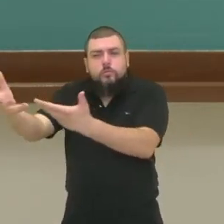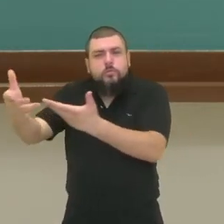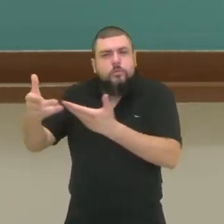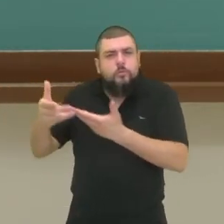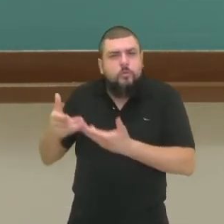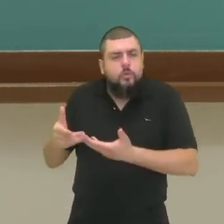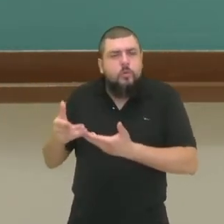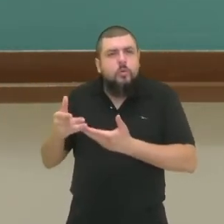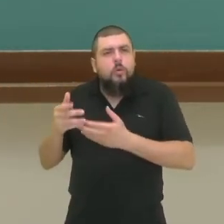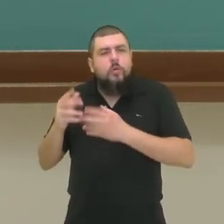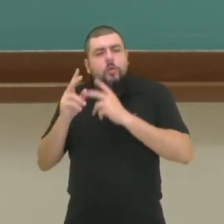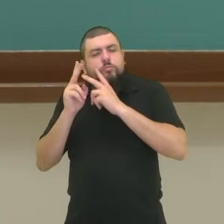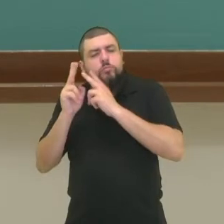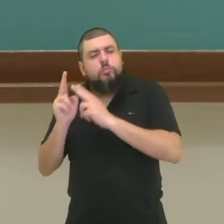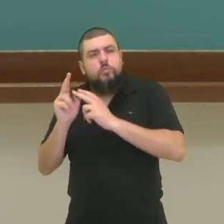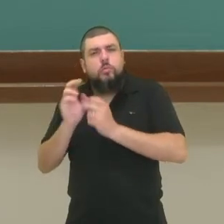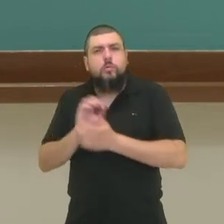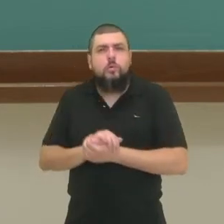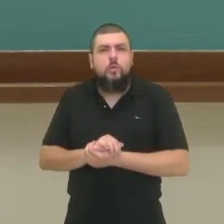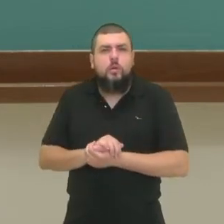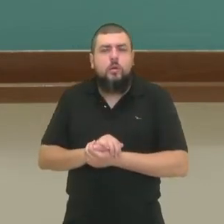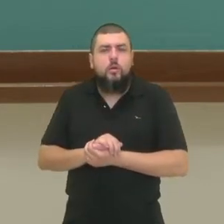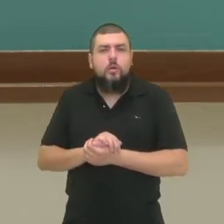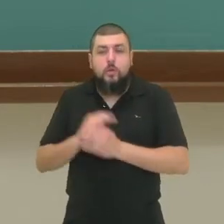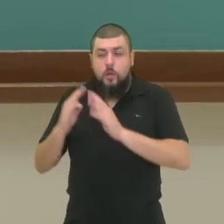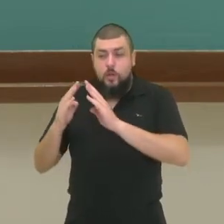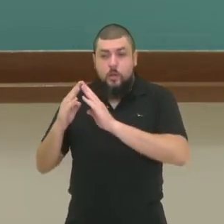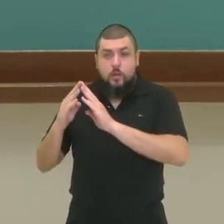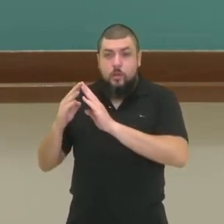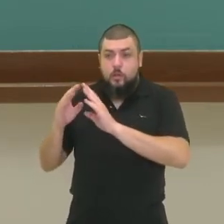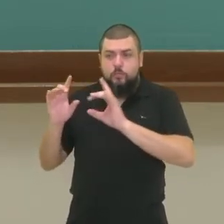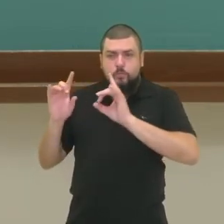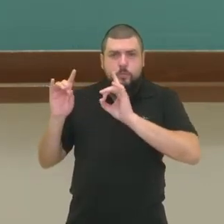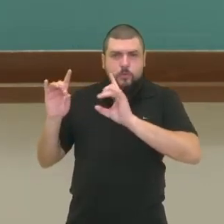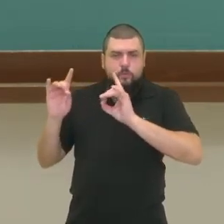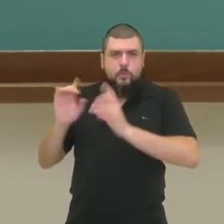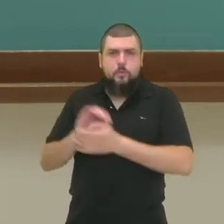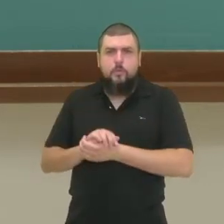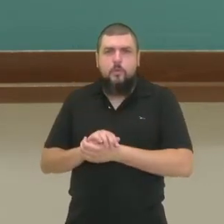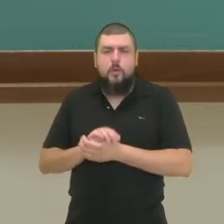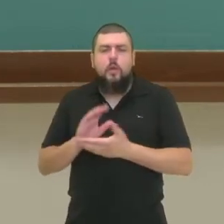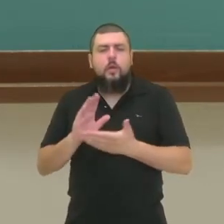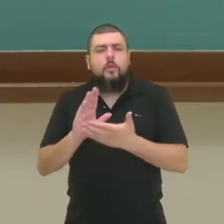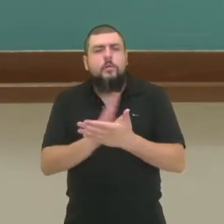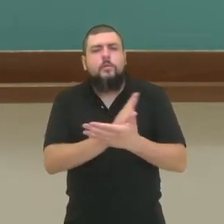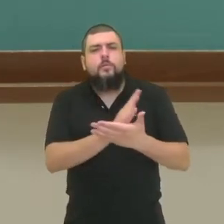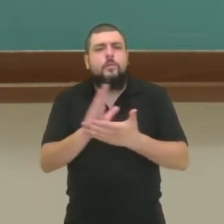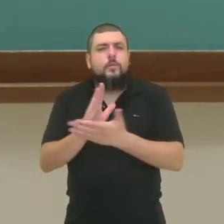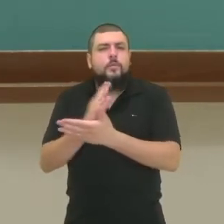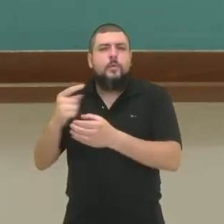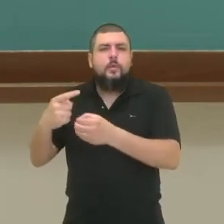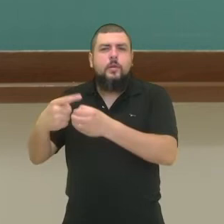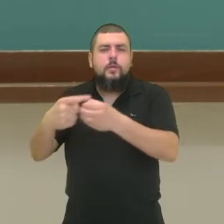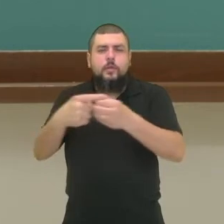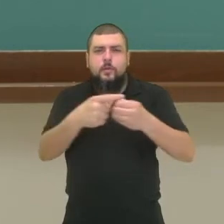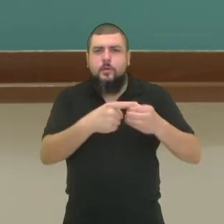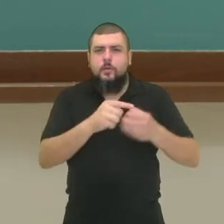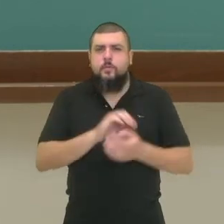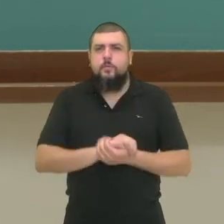só para te lembrar das várias possibilidades. Cada cidade tem um sistema. Então, a Defesa